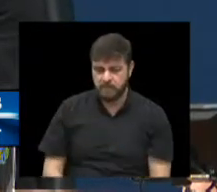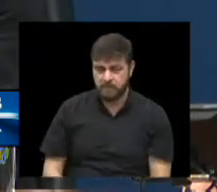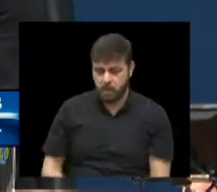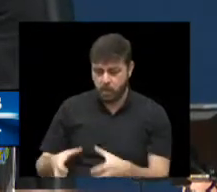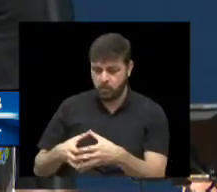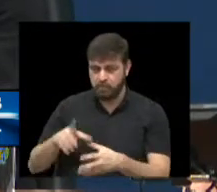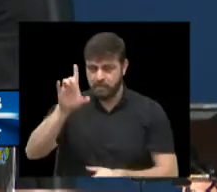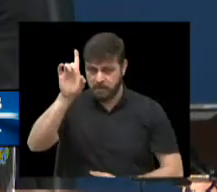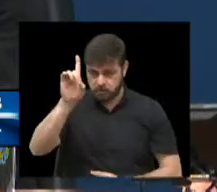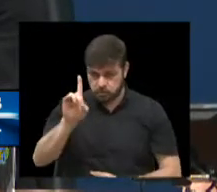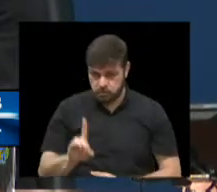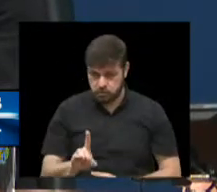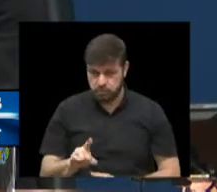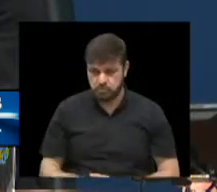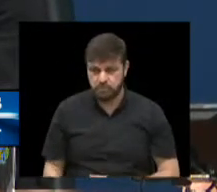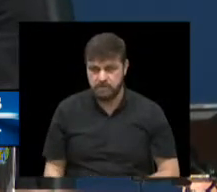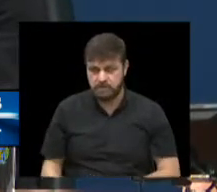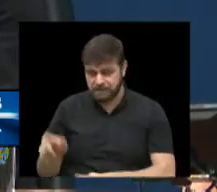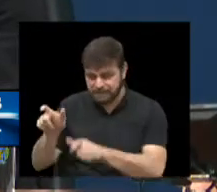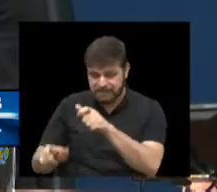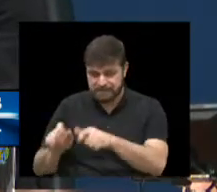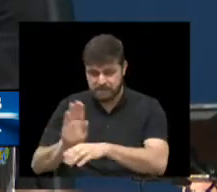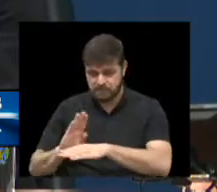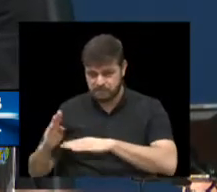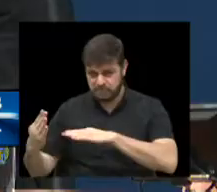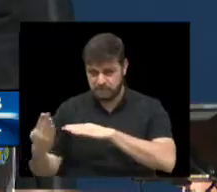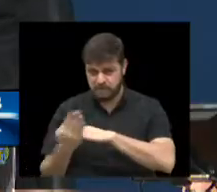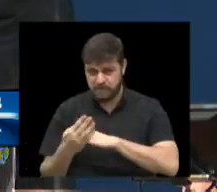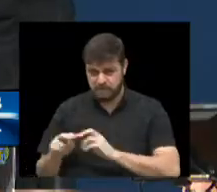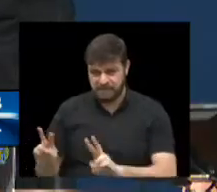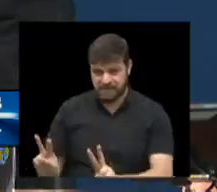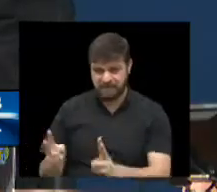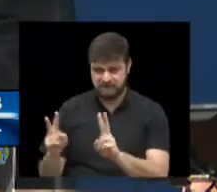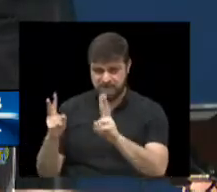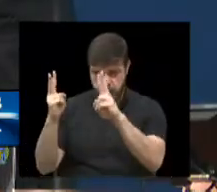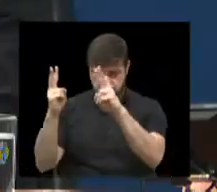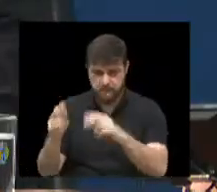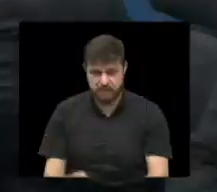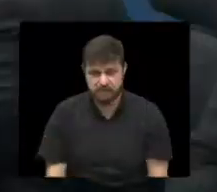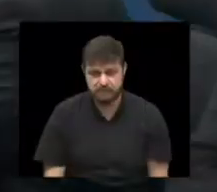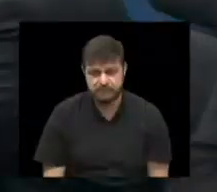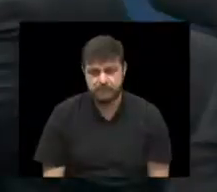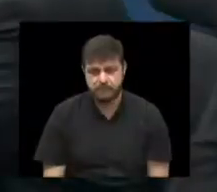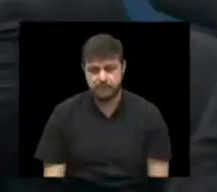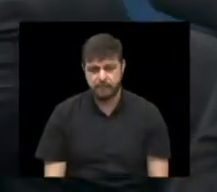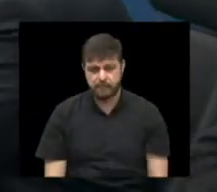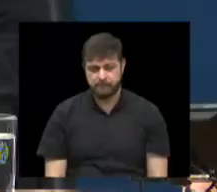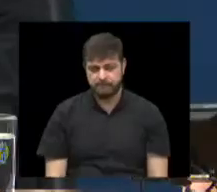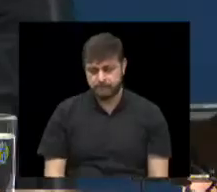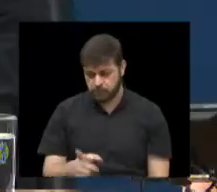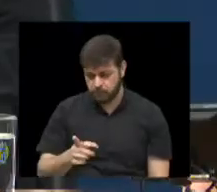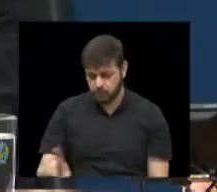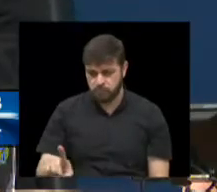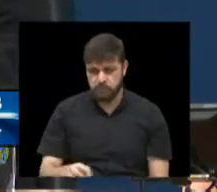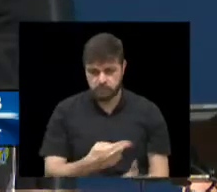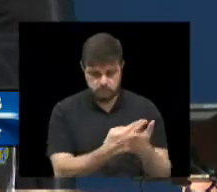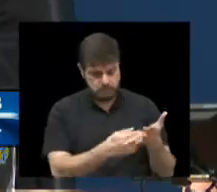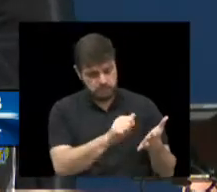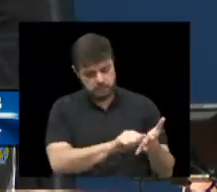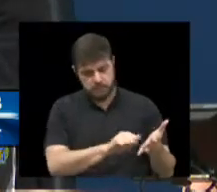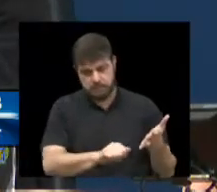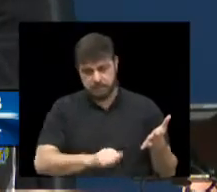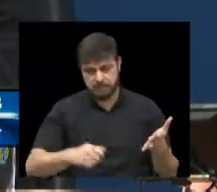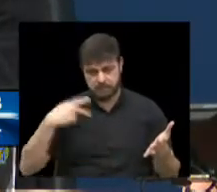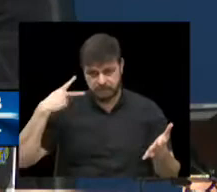da Associação de Moradores do Bairro da Vitória, região da Vila Georgina. Caminhe-se. E por derradeiro, requerimento de autoria